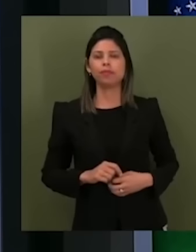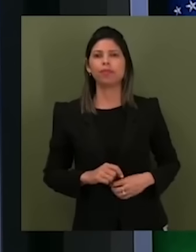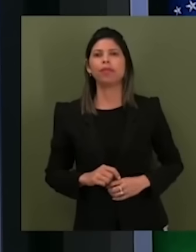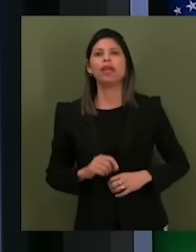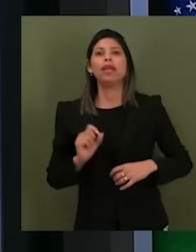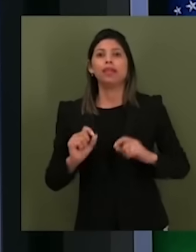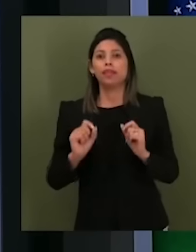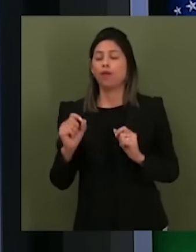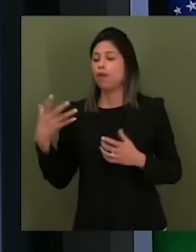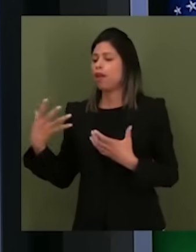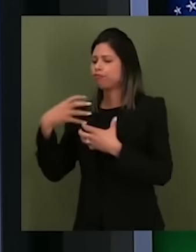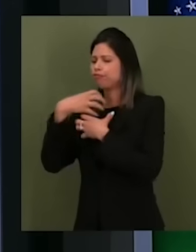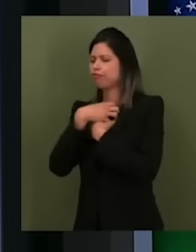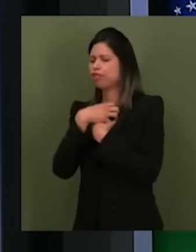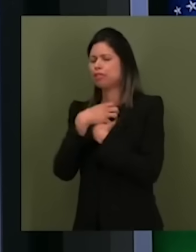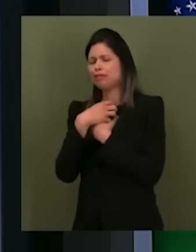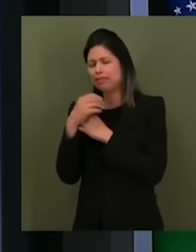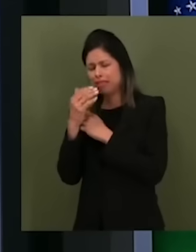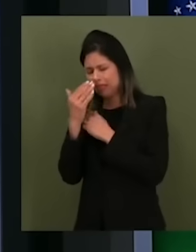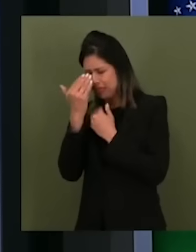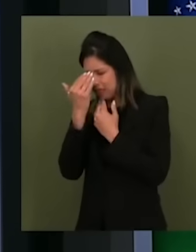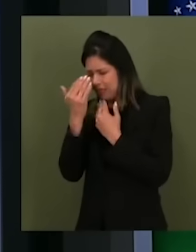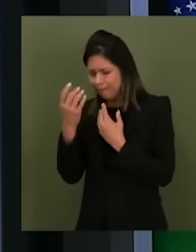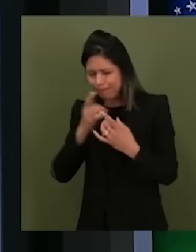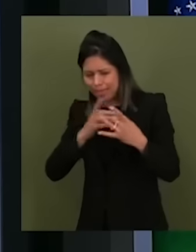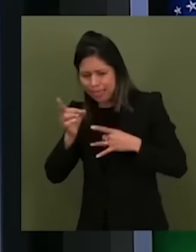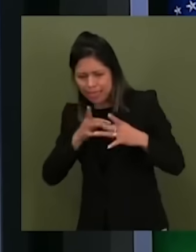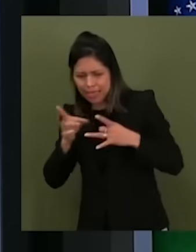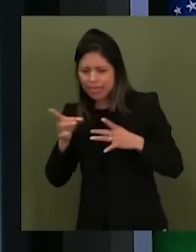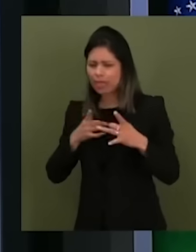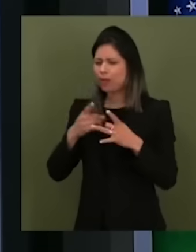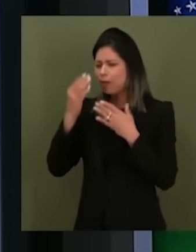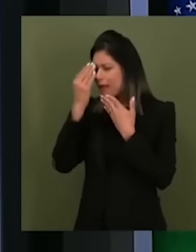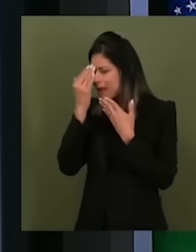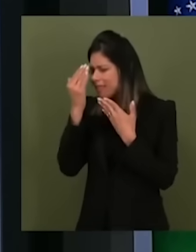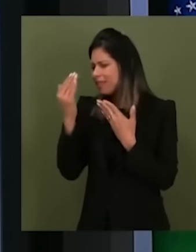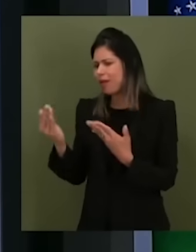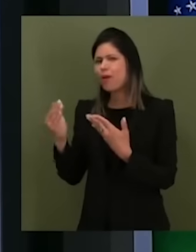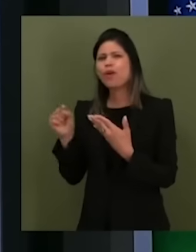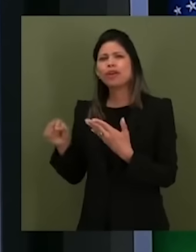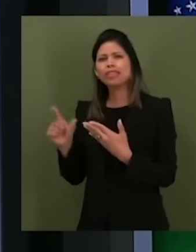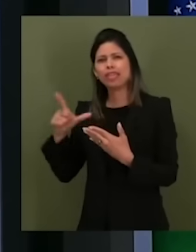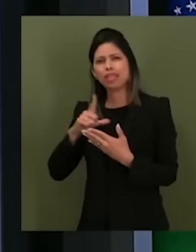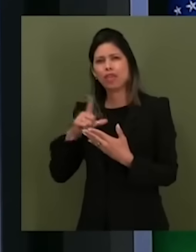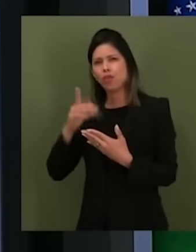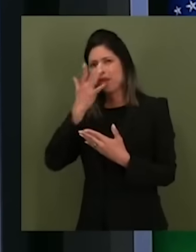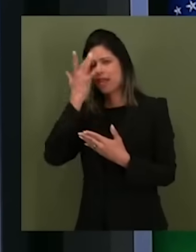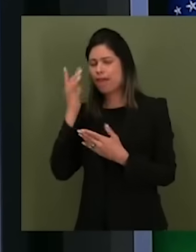Num gesto de agradecimento e medo por ter recebido a visita, quando você recebe a visita do